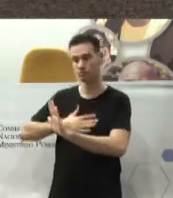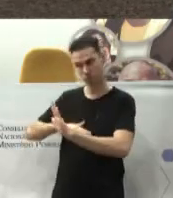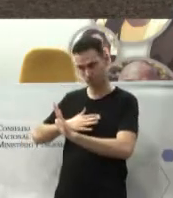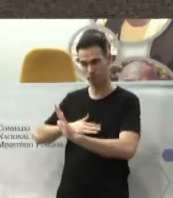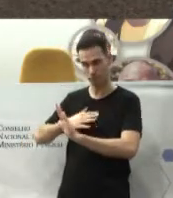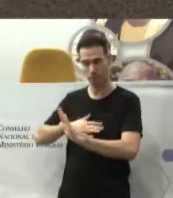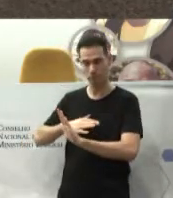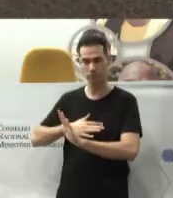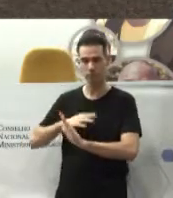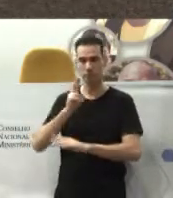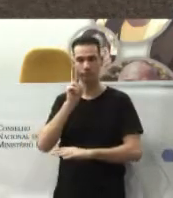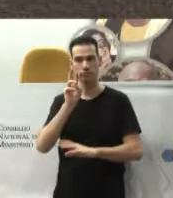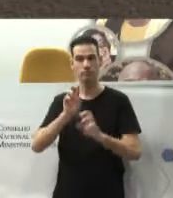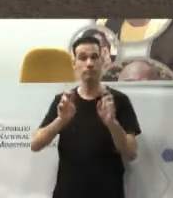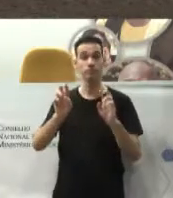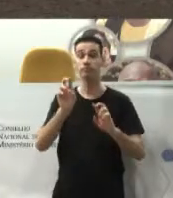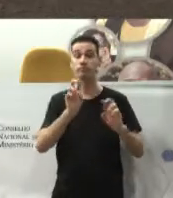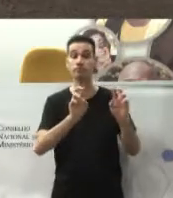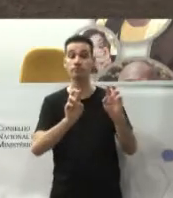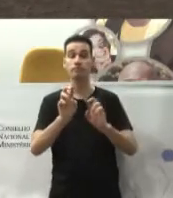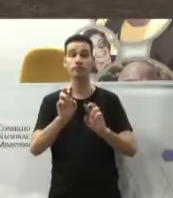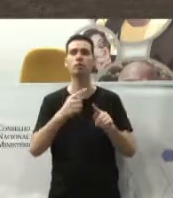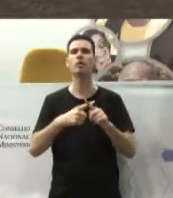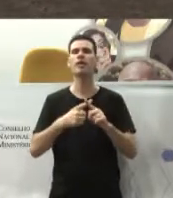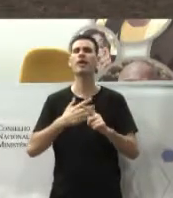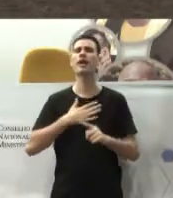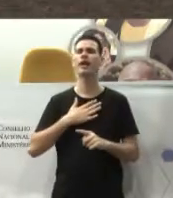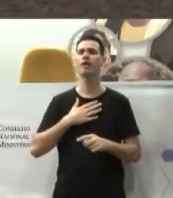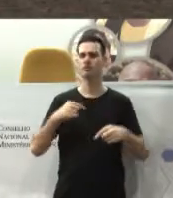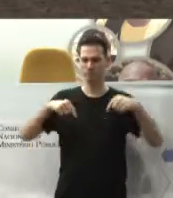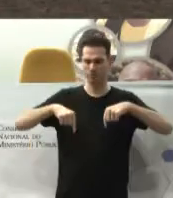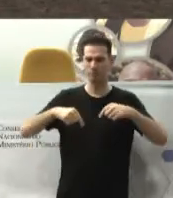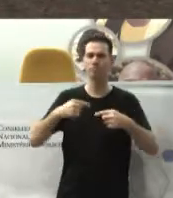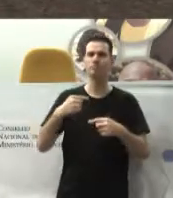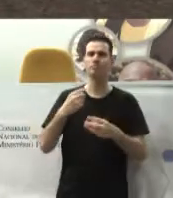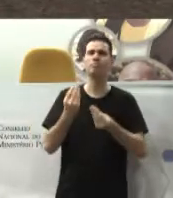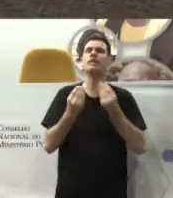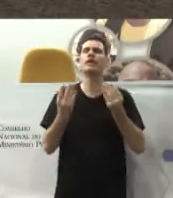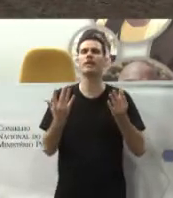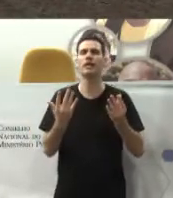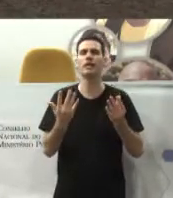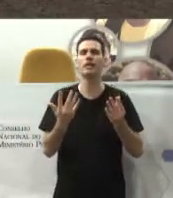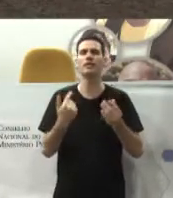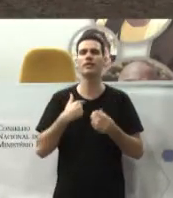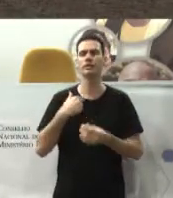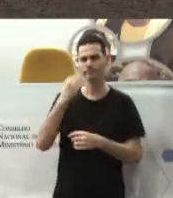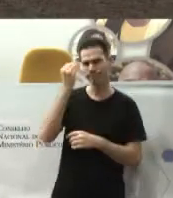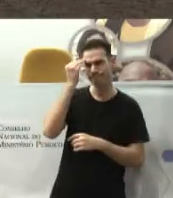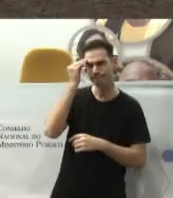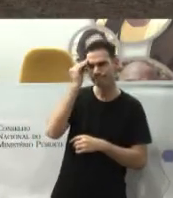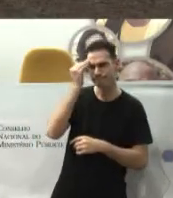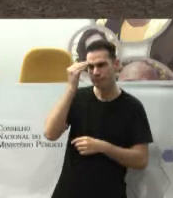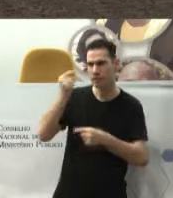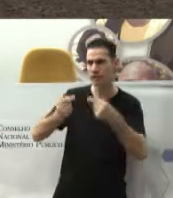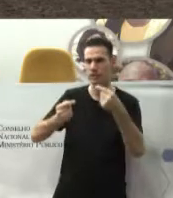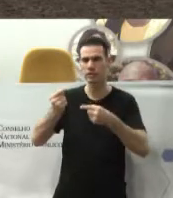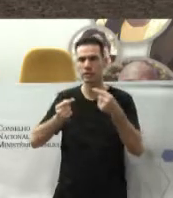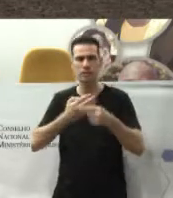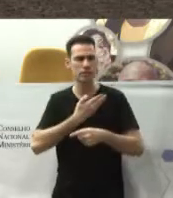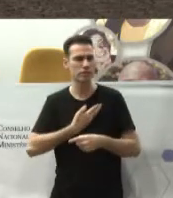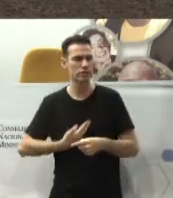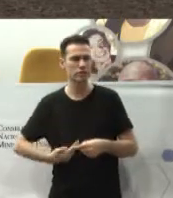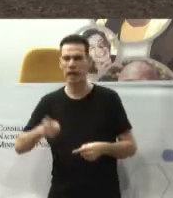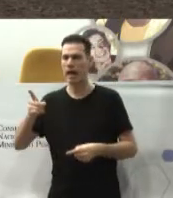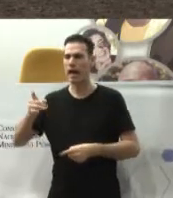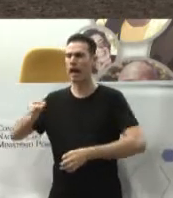ali. Mas porque meu papel é de coadjuvante mesmo. É de entender que as políticas, que o judiciário não é